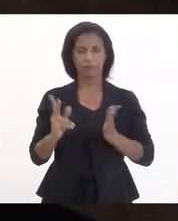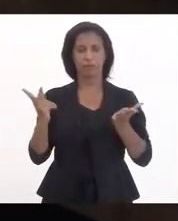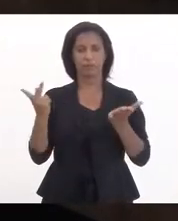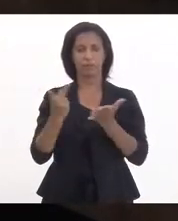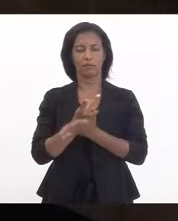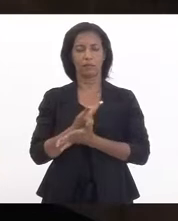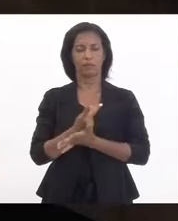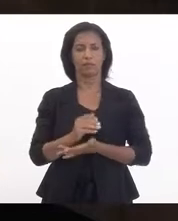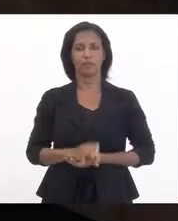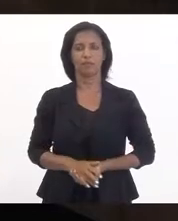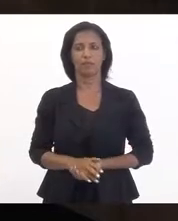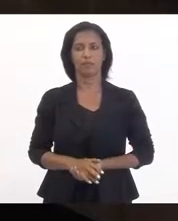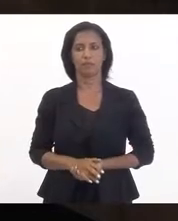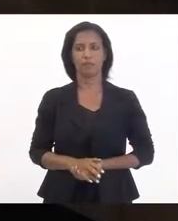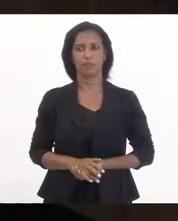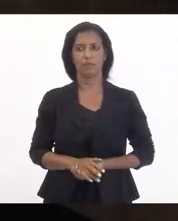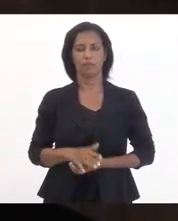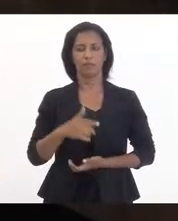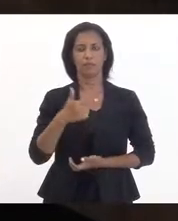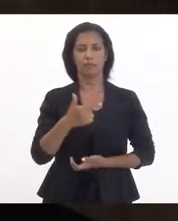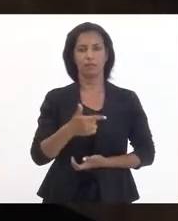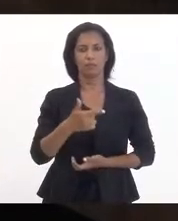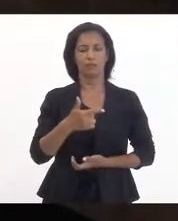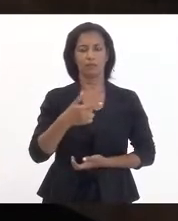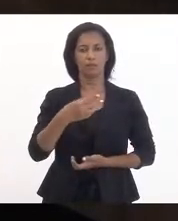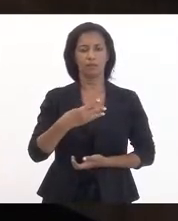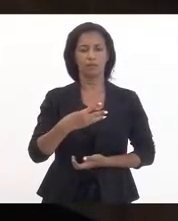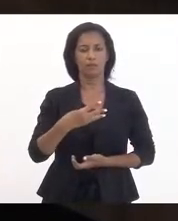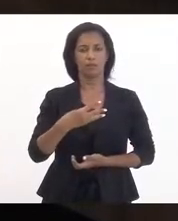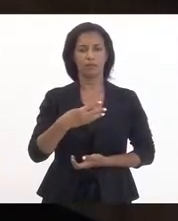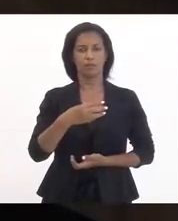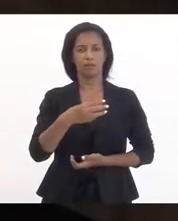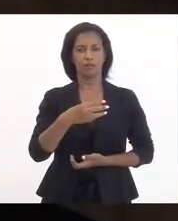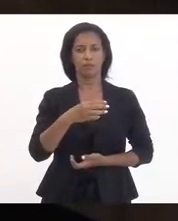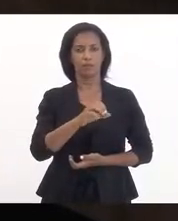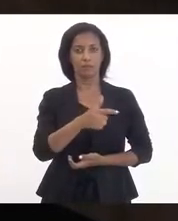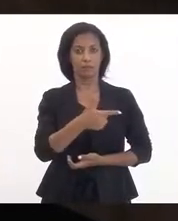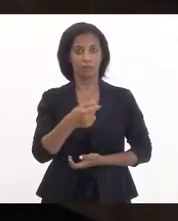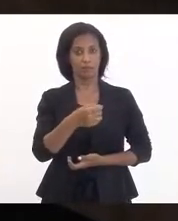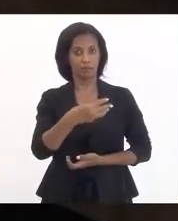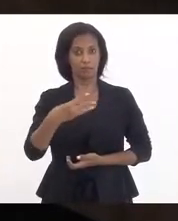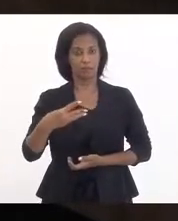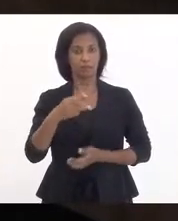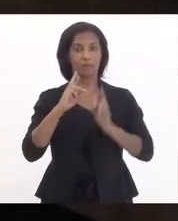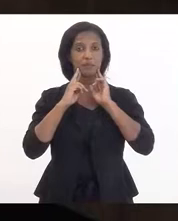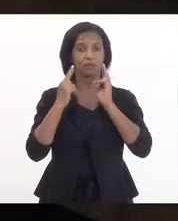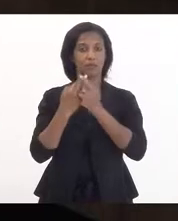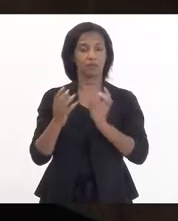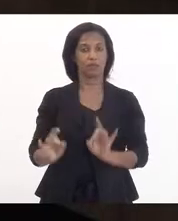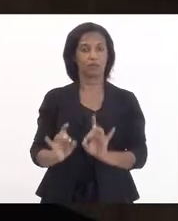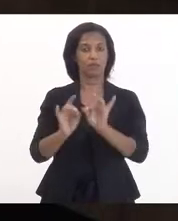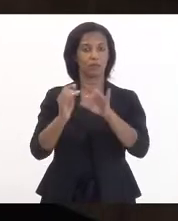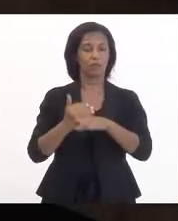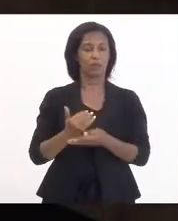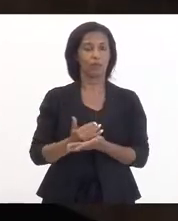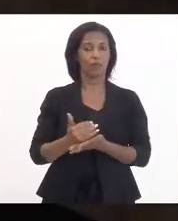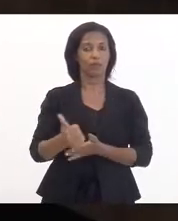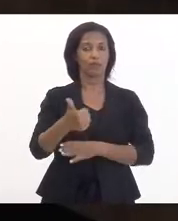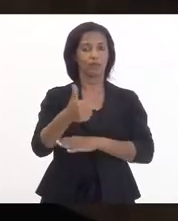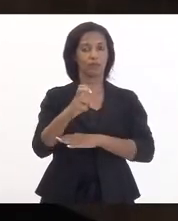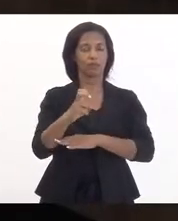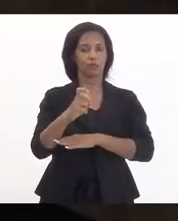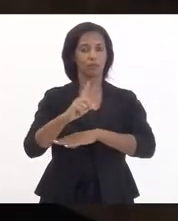o ocorrido na 23ª sessão extraordinária, que, iniciada às 15